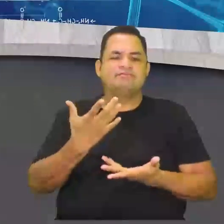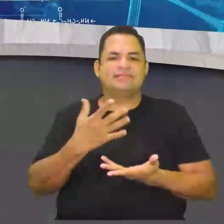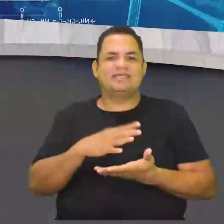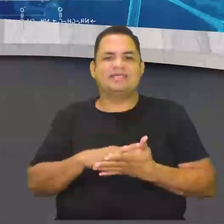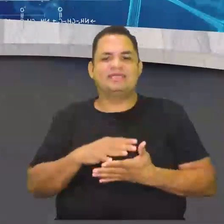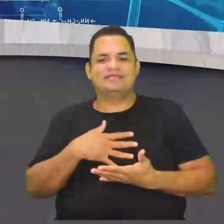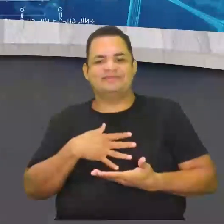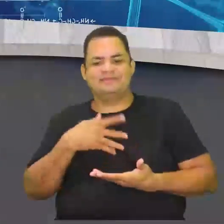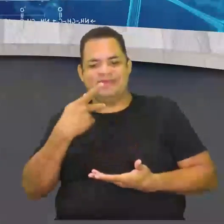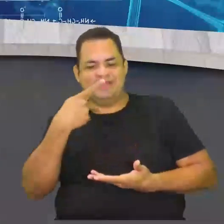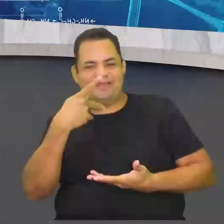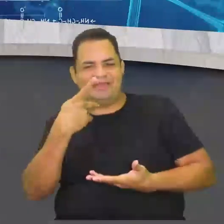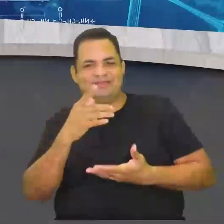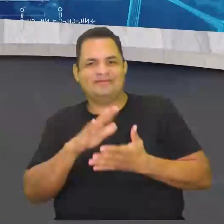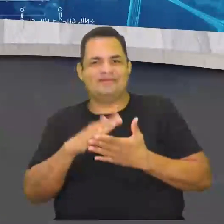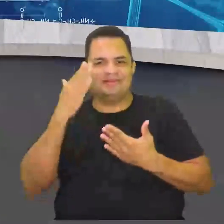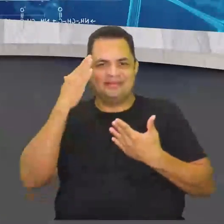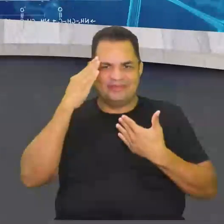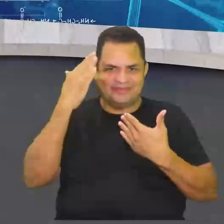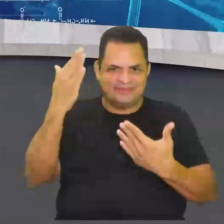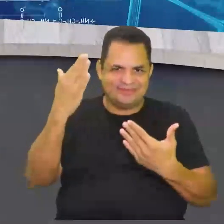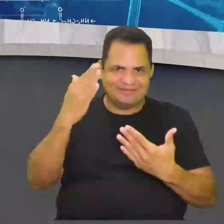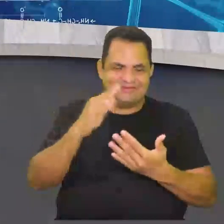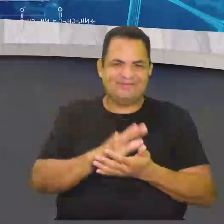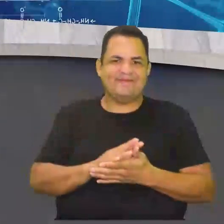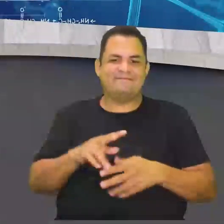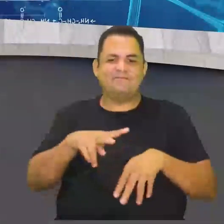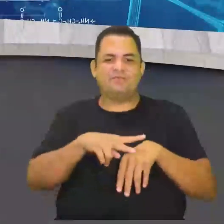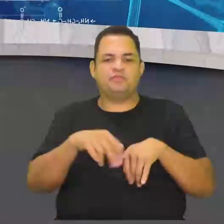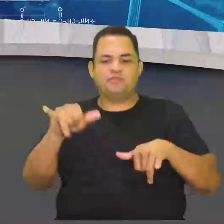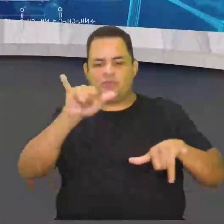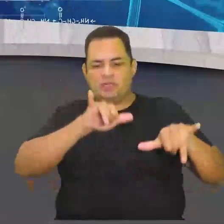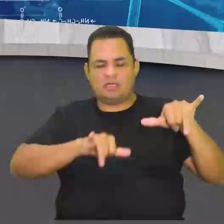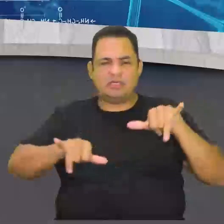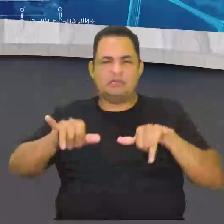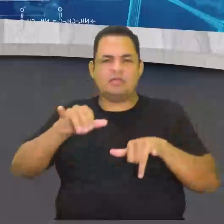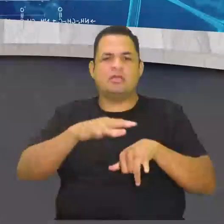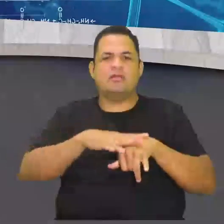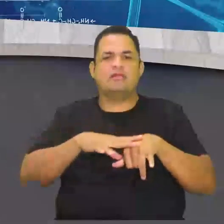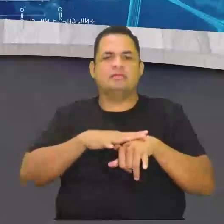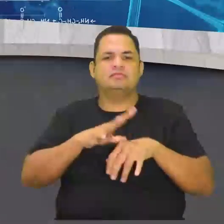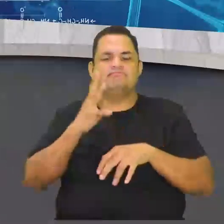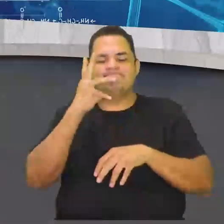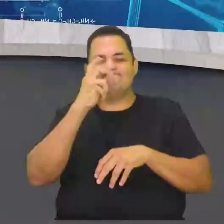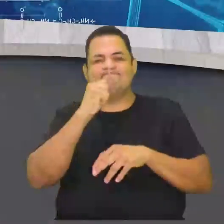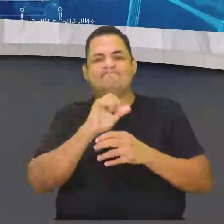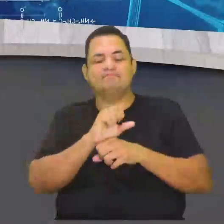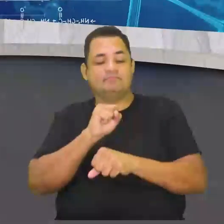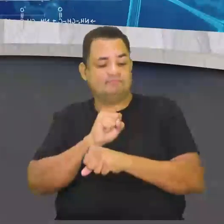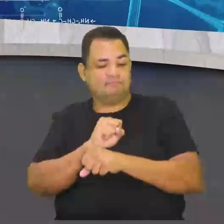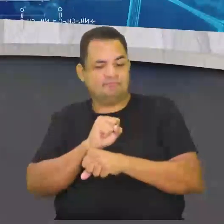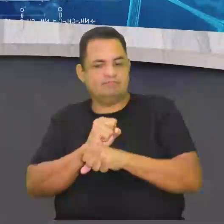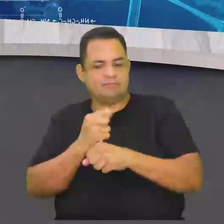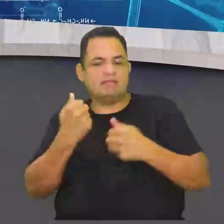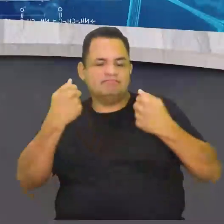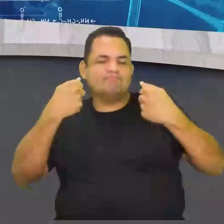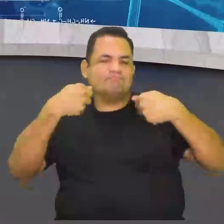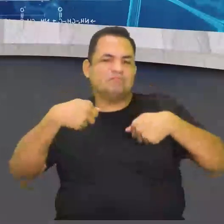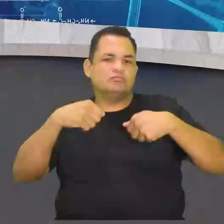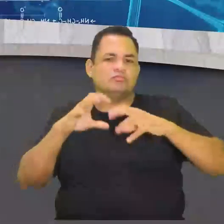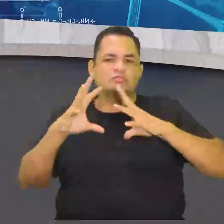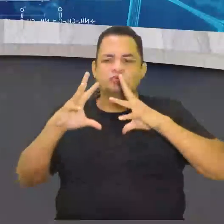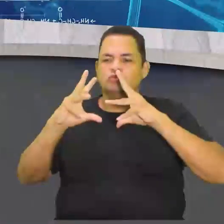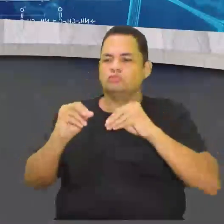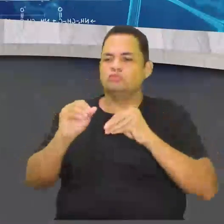e tal. Muito obrigada, muito obrigada. Gente, a química verde é algo muito bonito e eu espero que ela seja de fato possível em